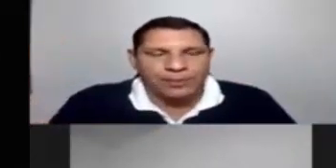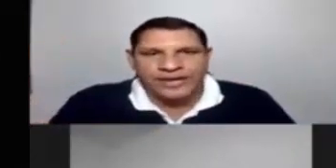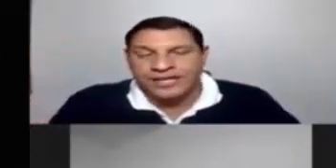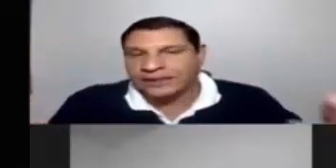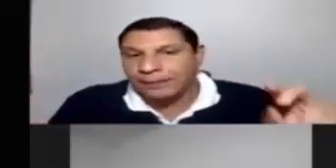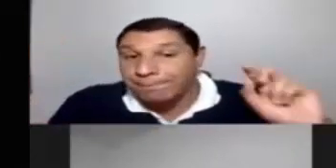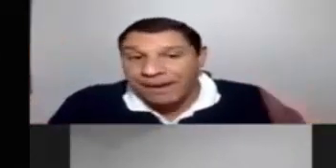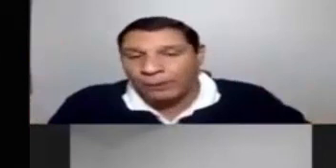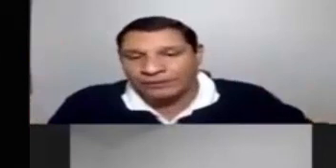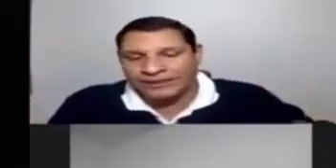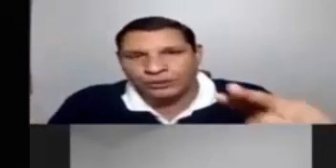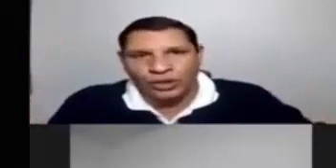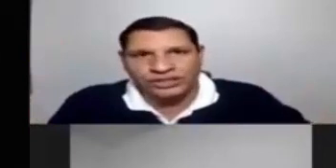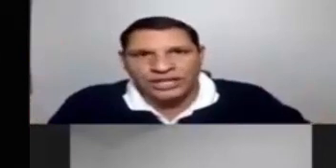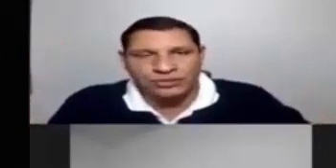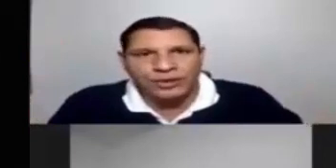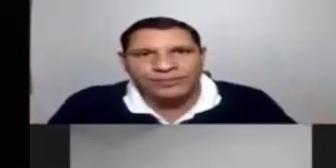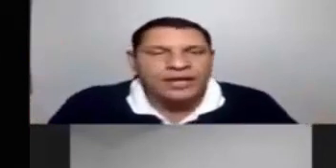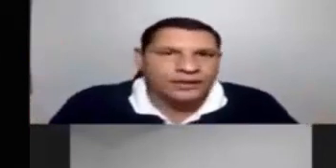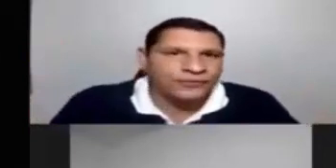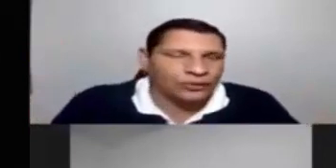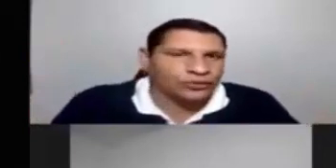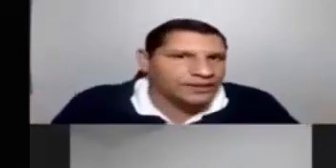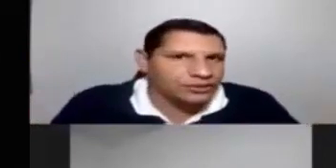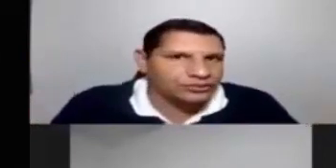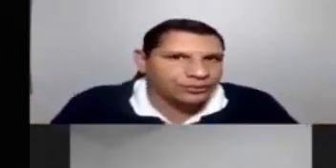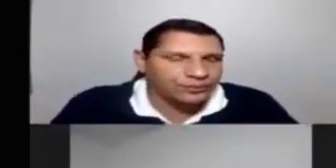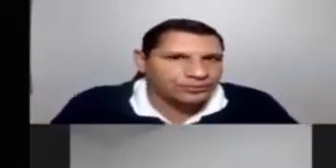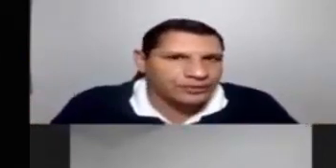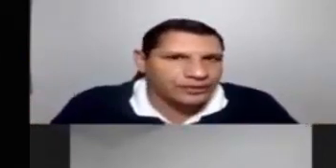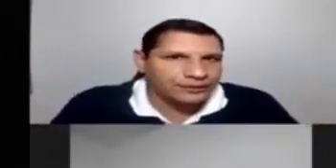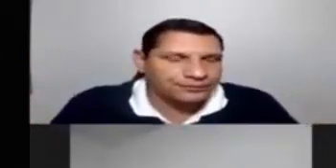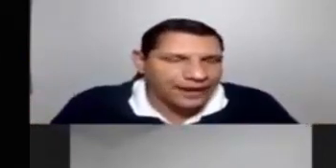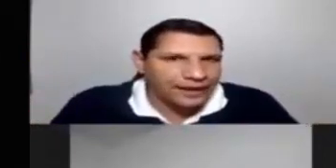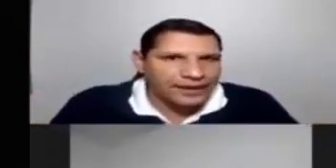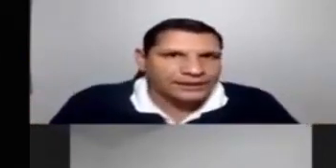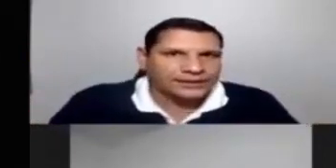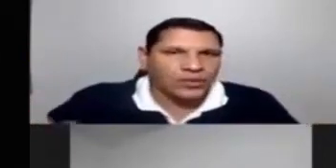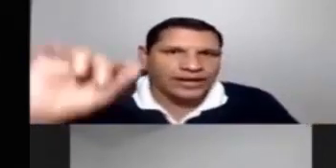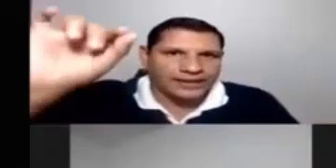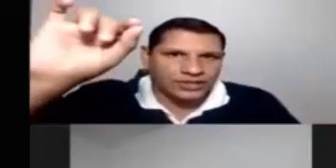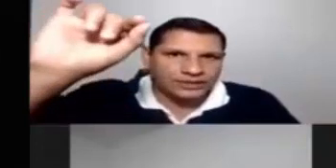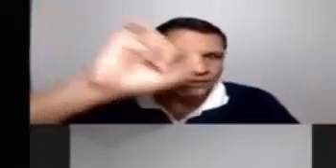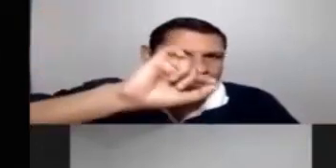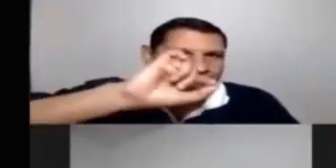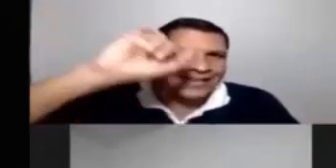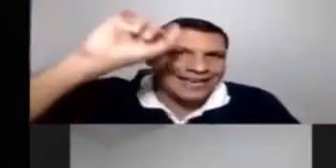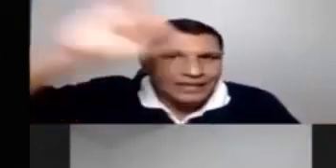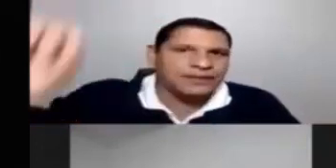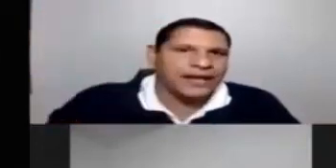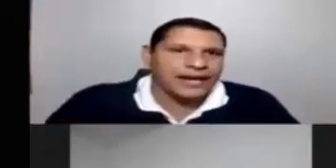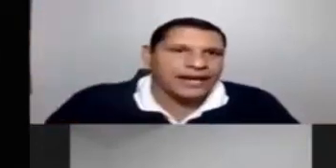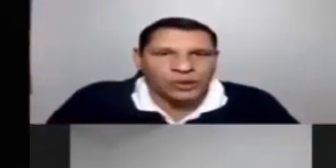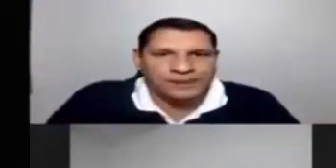Por quê? Porque a gente já tem pelo menos aqui dois textos que falam sobre isso. Então, você tem que